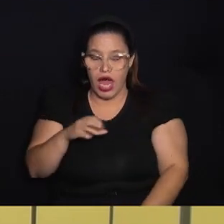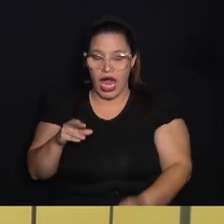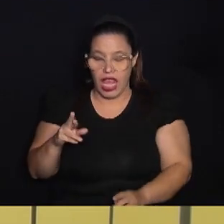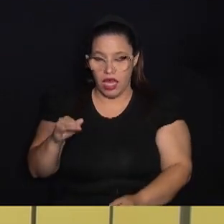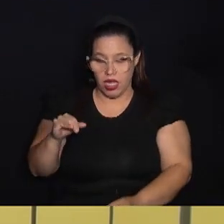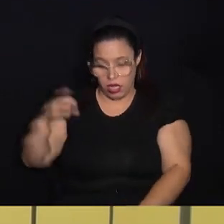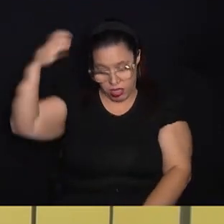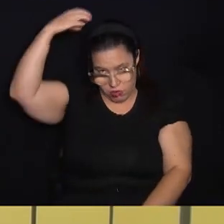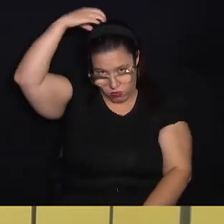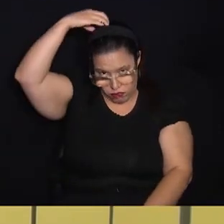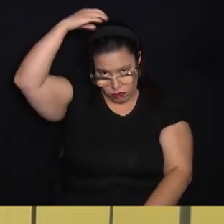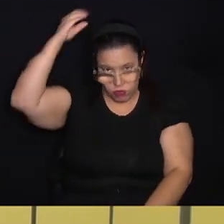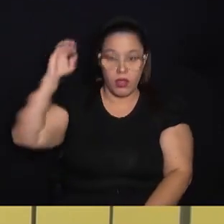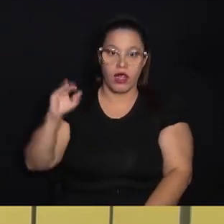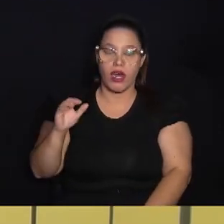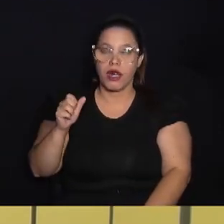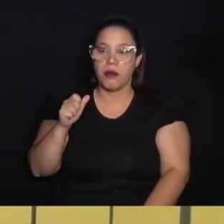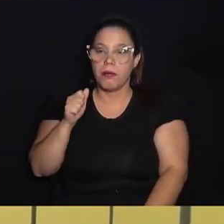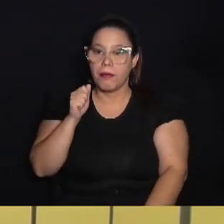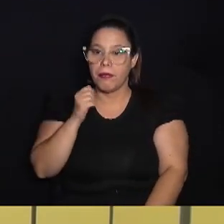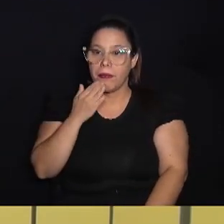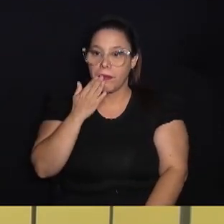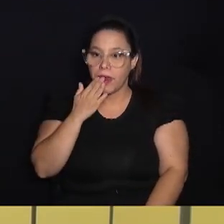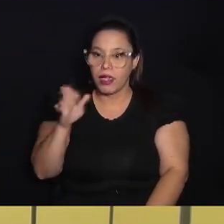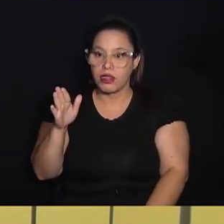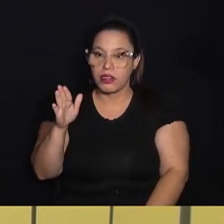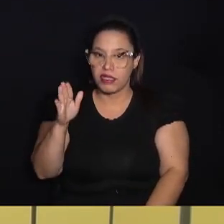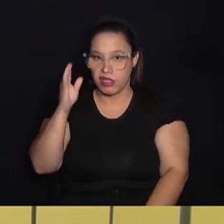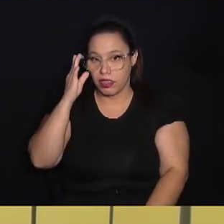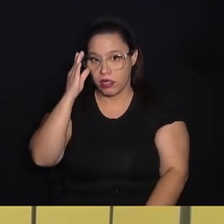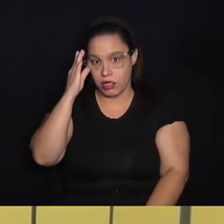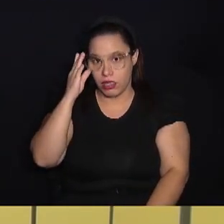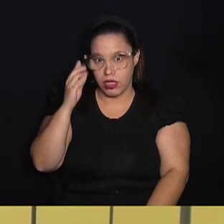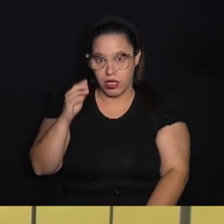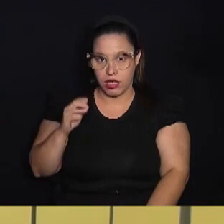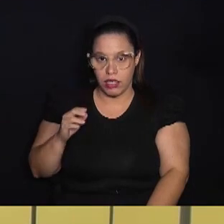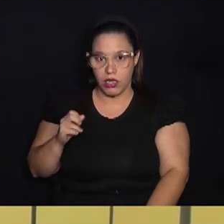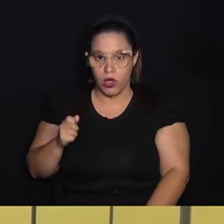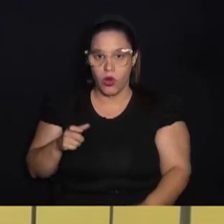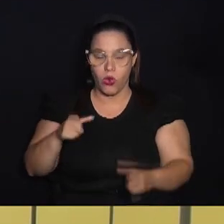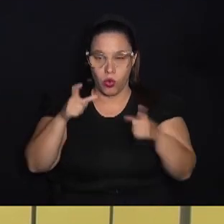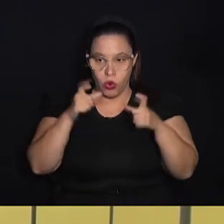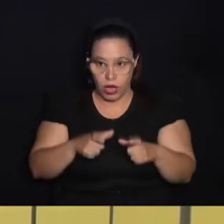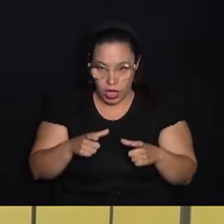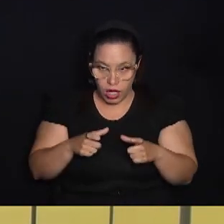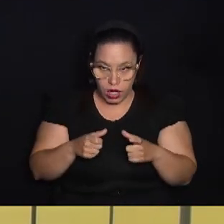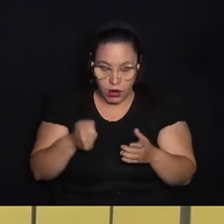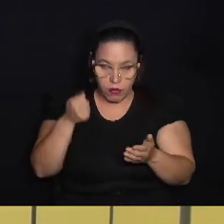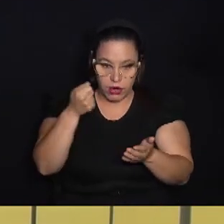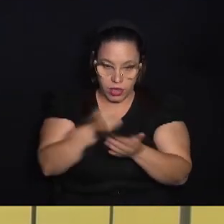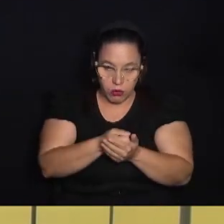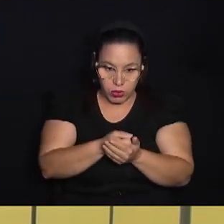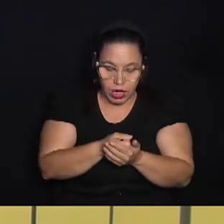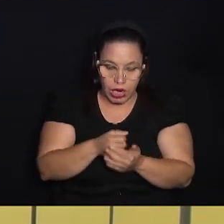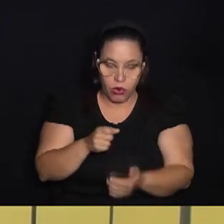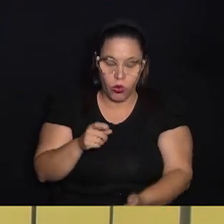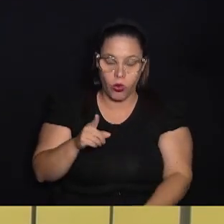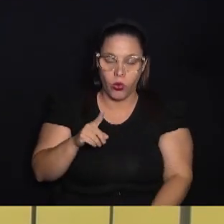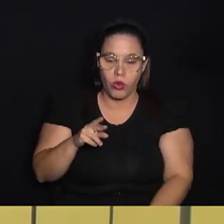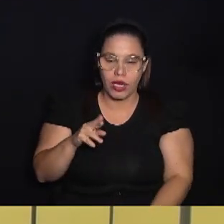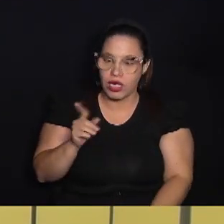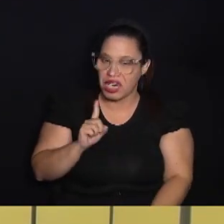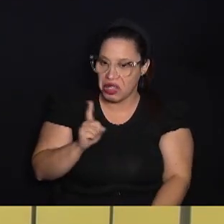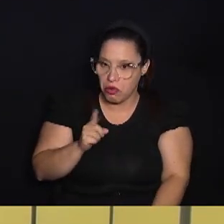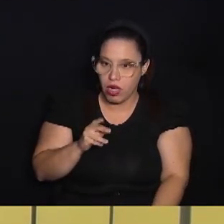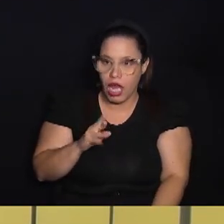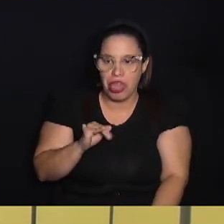Brasil ela solicita um lugar para seputar os não católicos por isso que o cemitério e dos cativos é